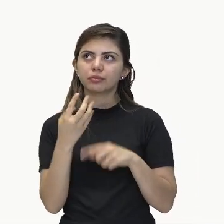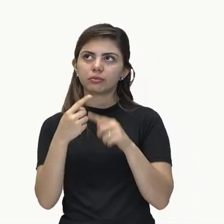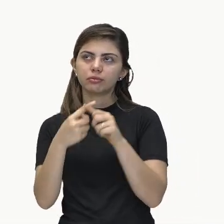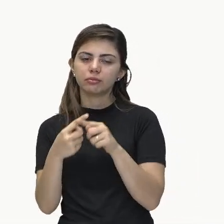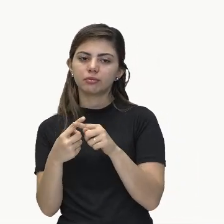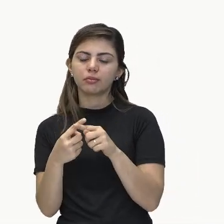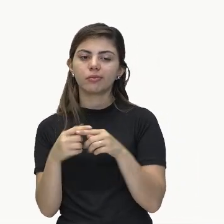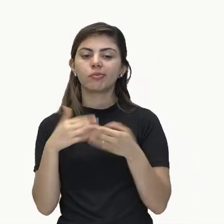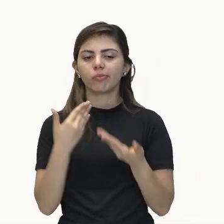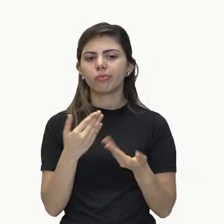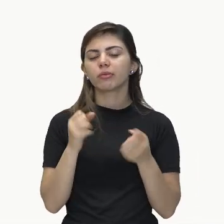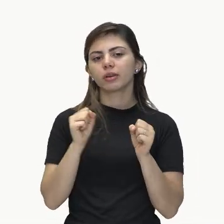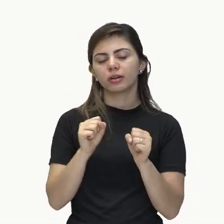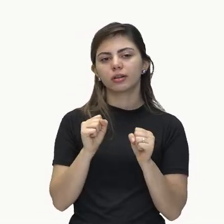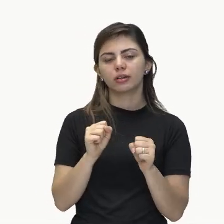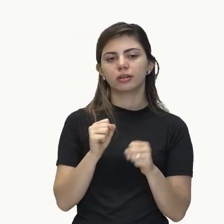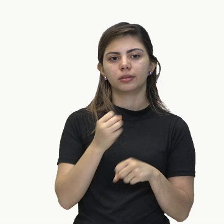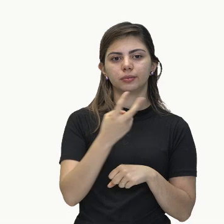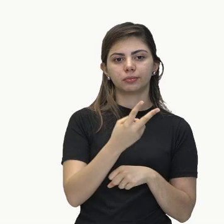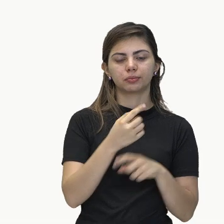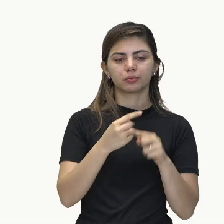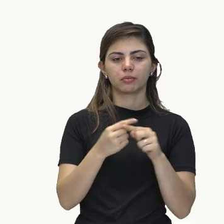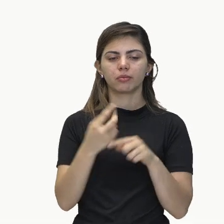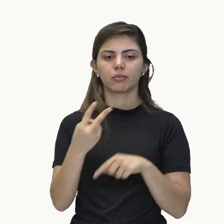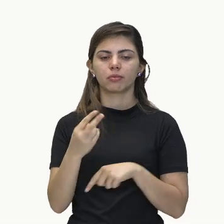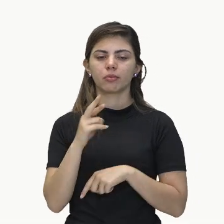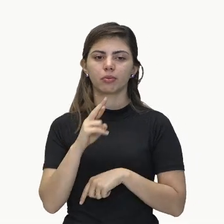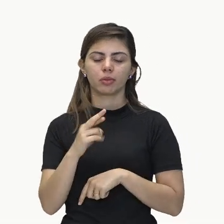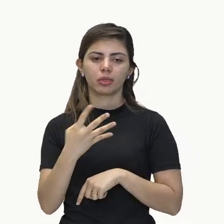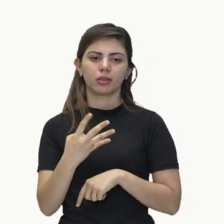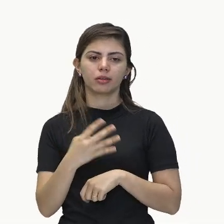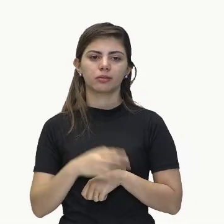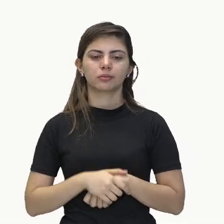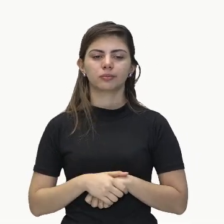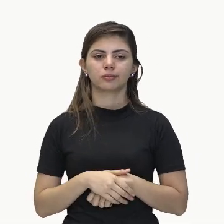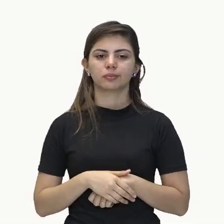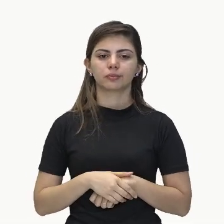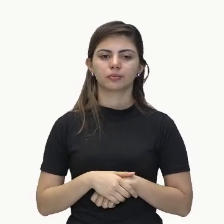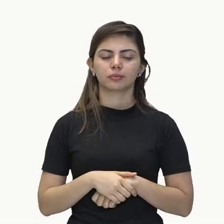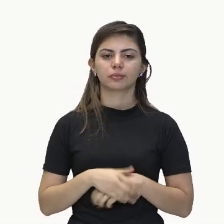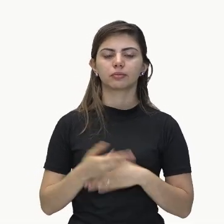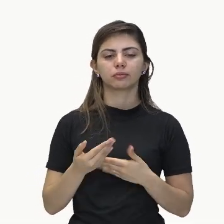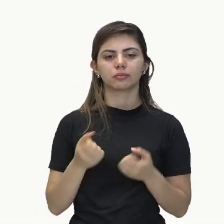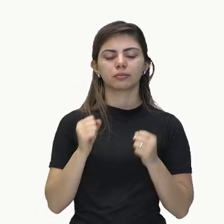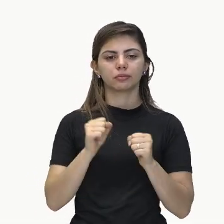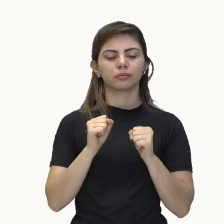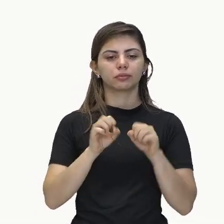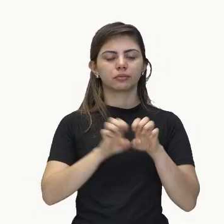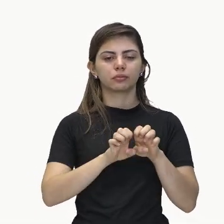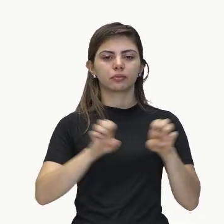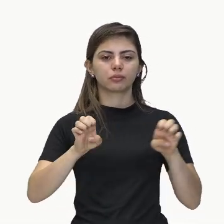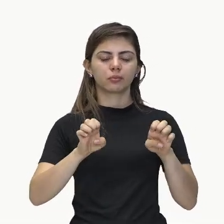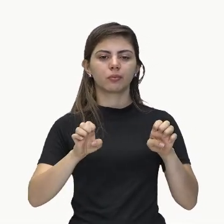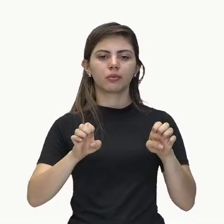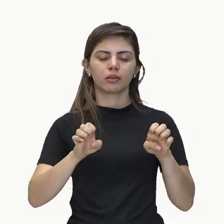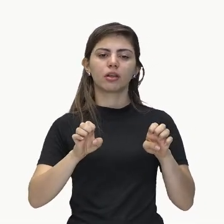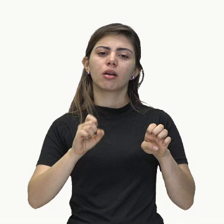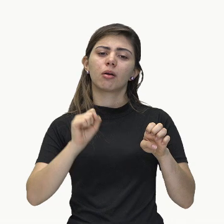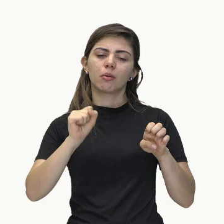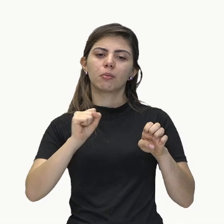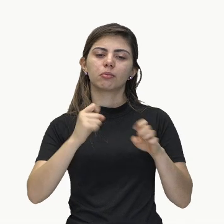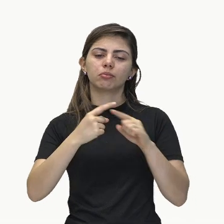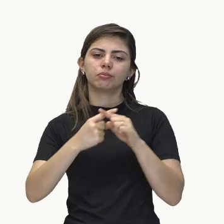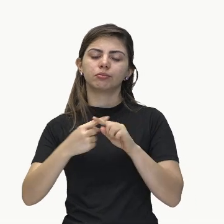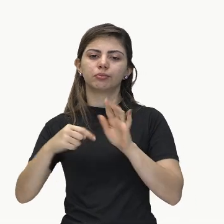que 2 vezes 2 dá 4. Né? Então, eu posso multiplicar toda essa minha equação aqui, ó, por menos